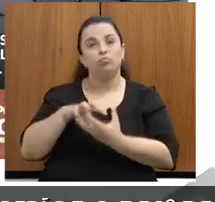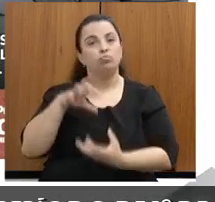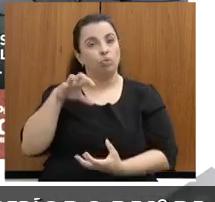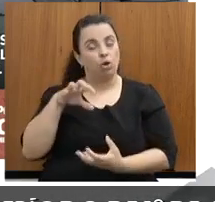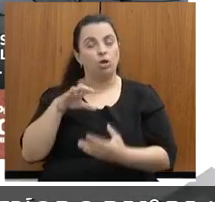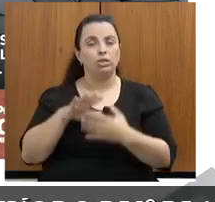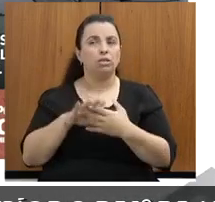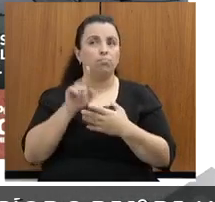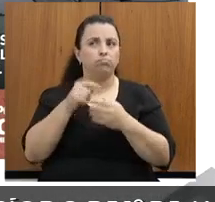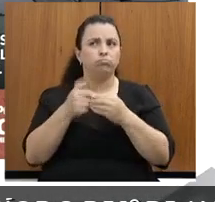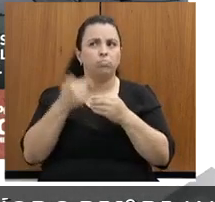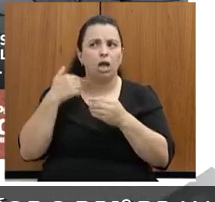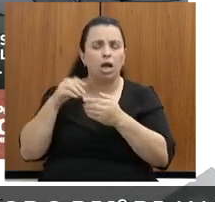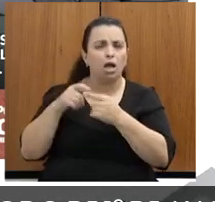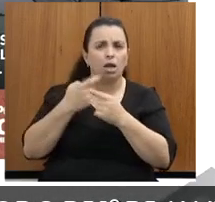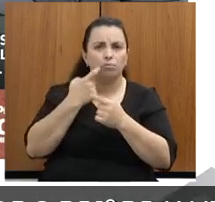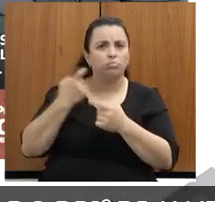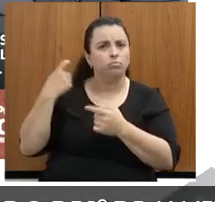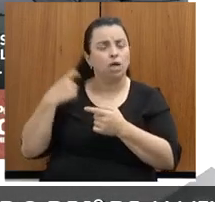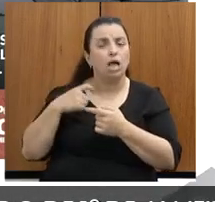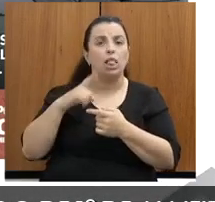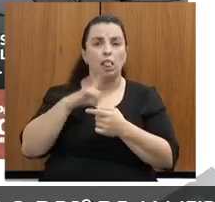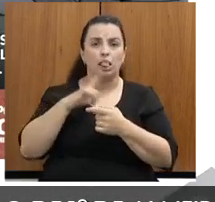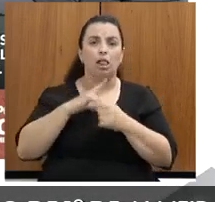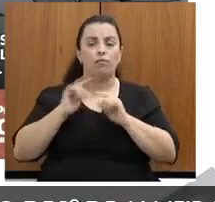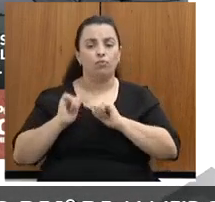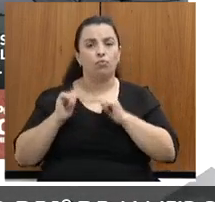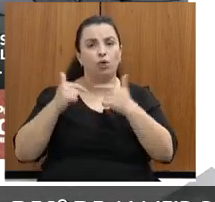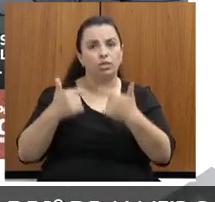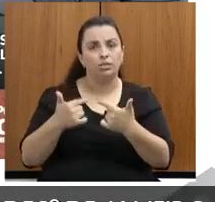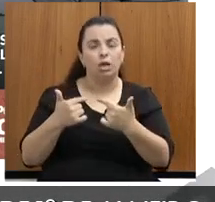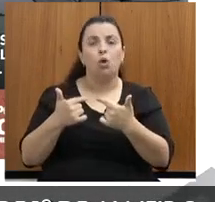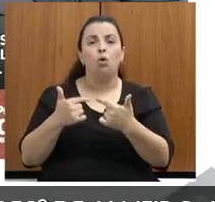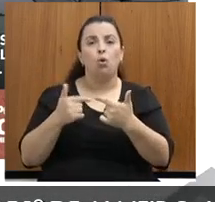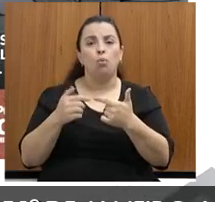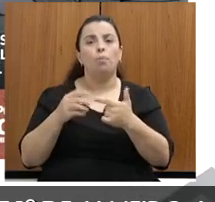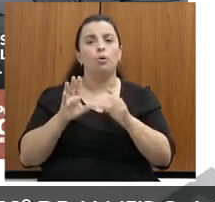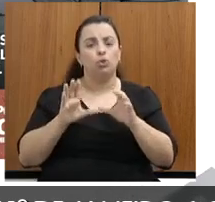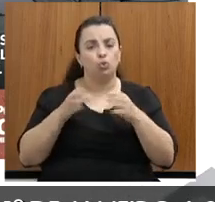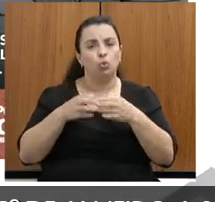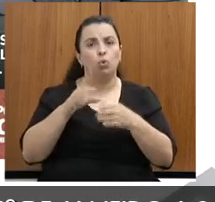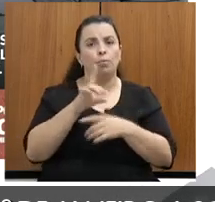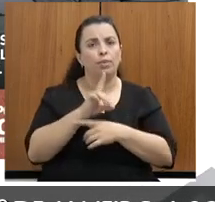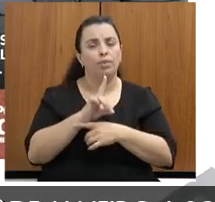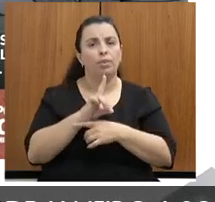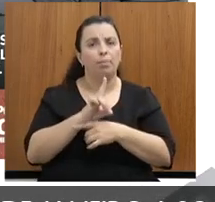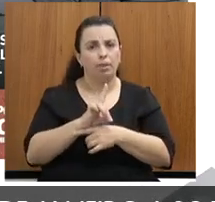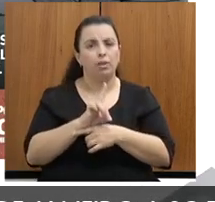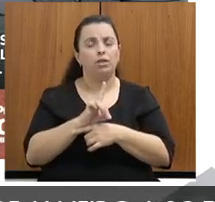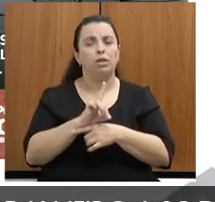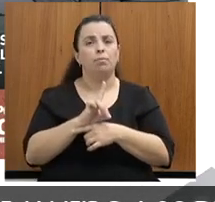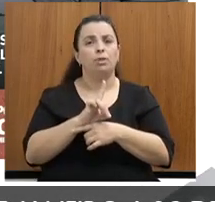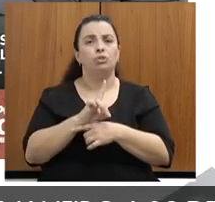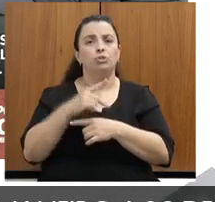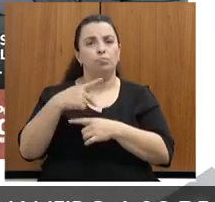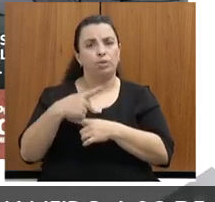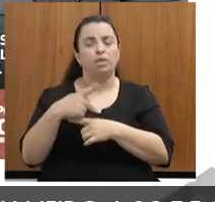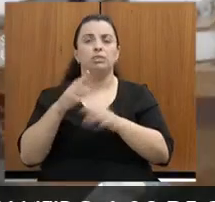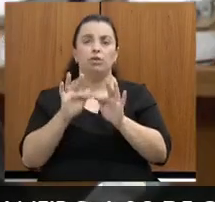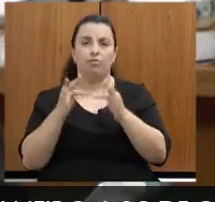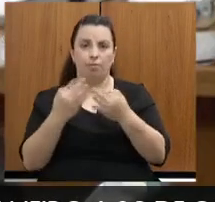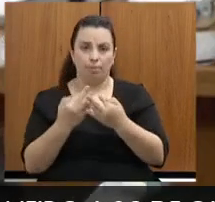últimos dias também grande operação pelo nosso departamento proteção à família em torno desses dessas situações